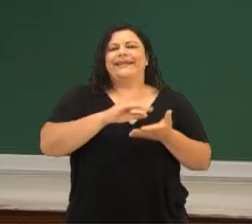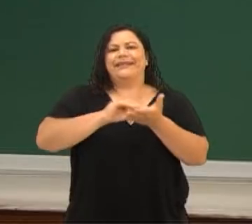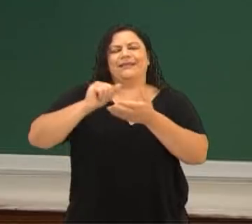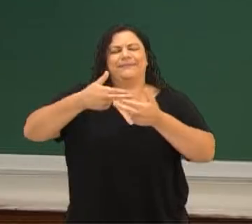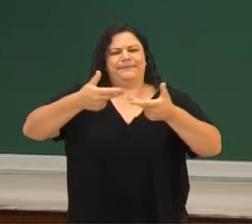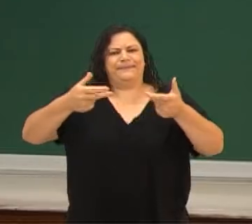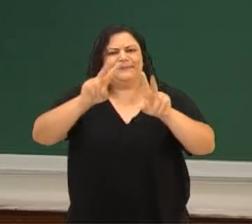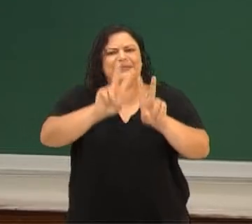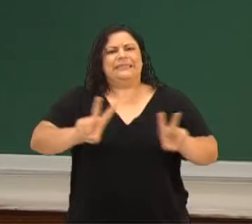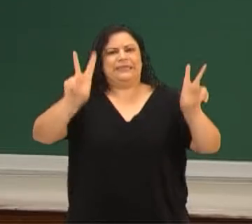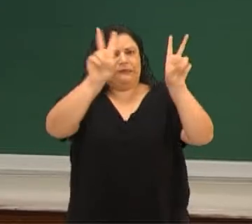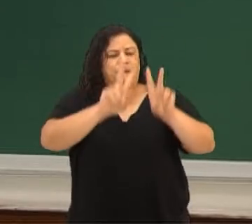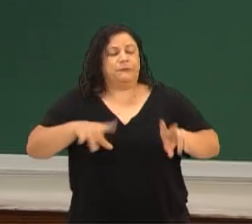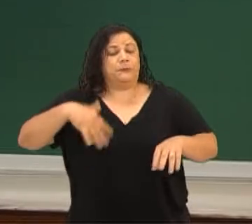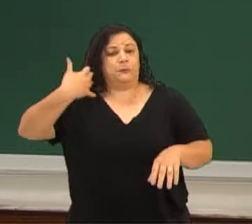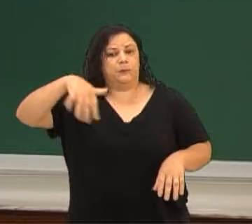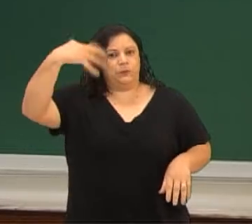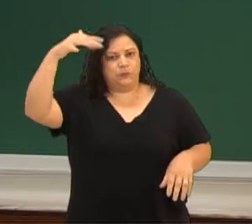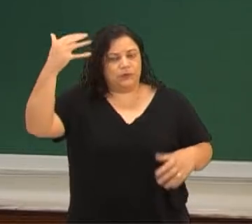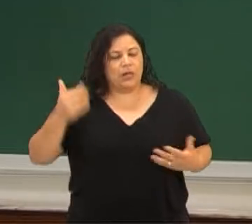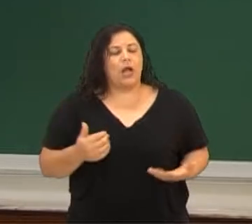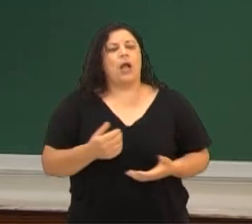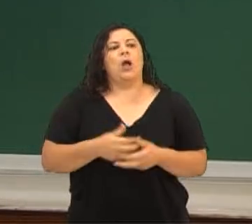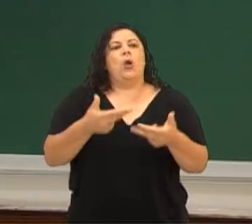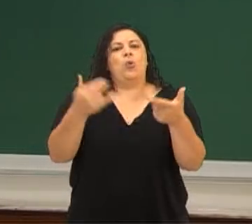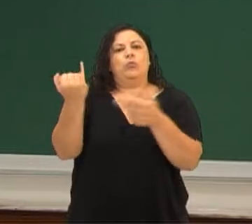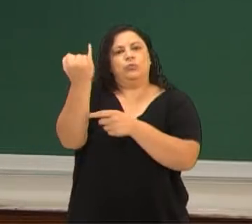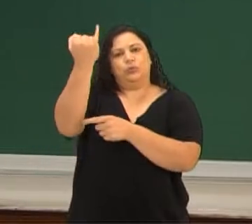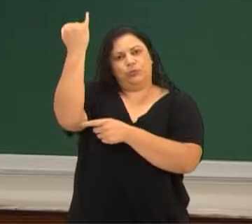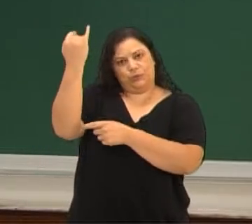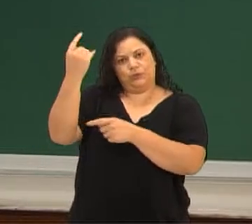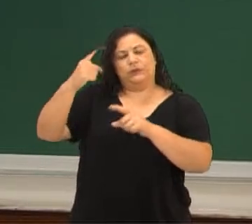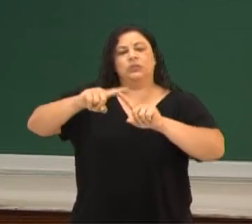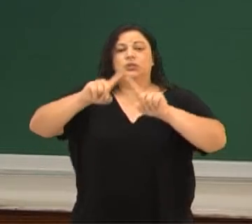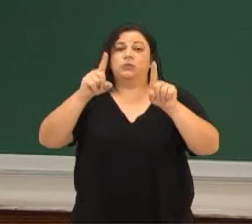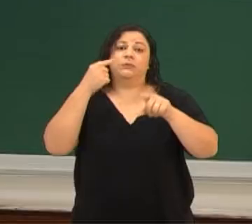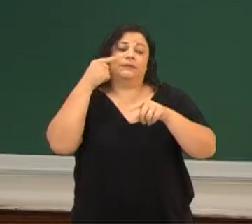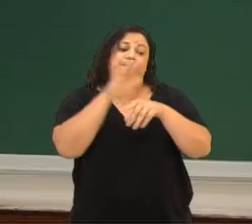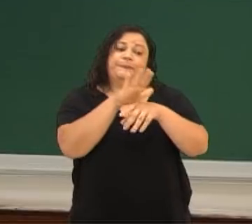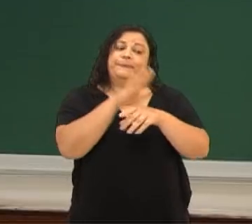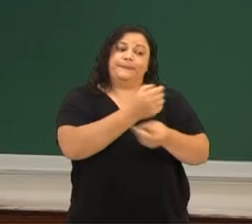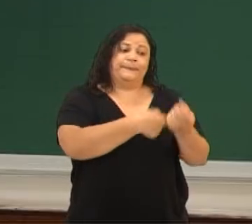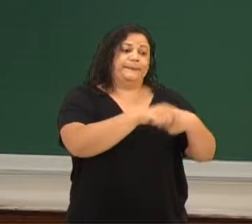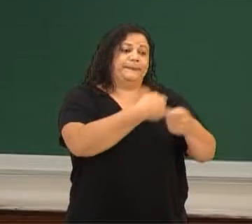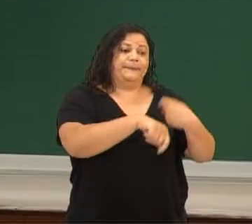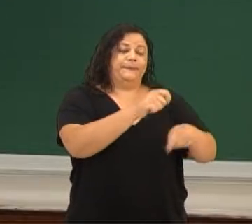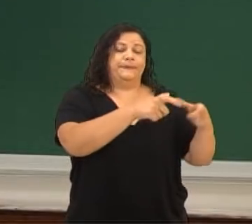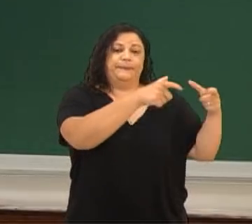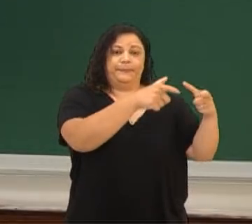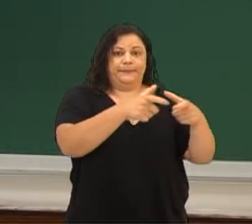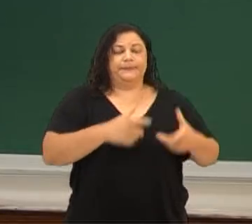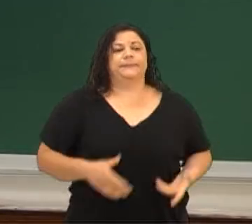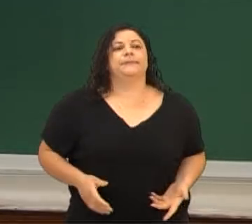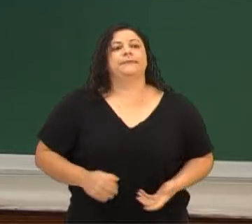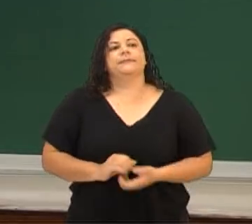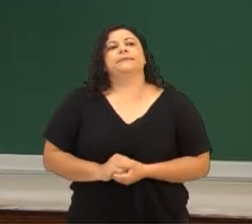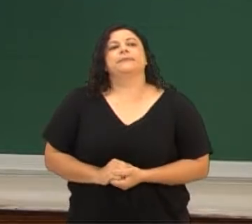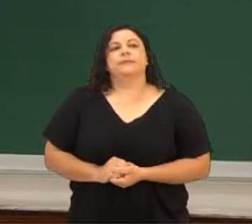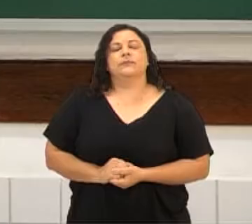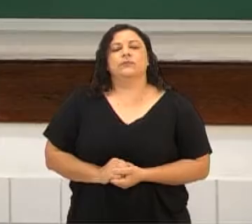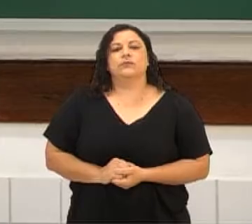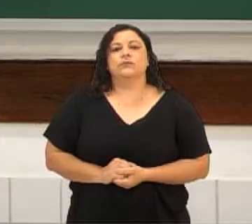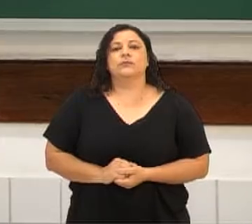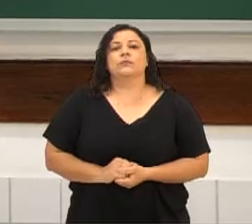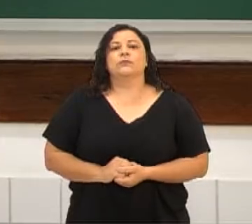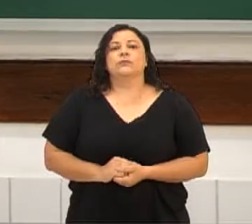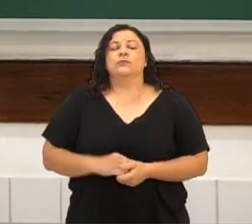mercado, né? O que é mais importante, mas que ainda não está beneficiando a economia local. O lado ruim